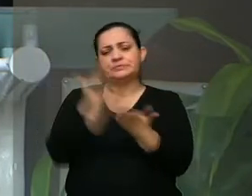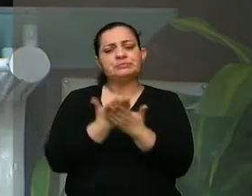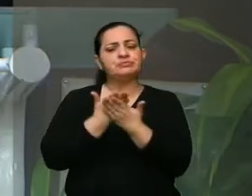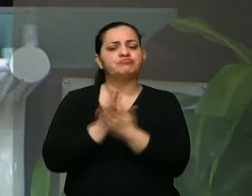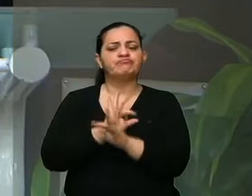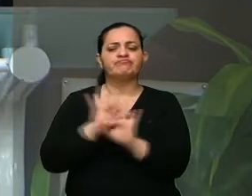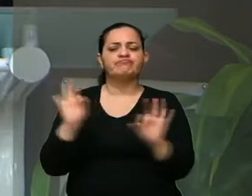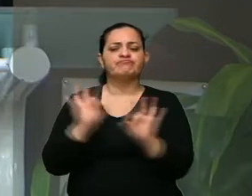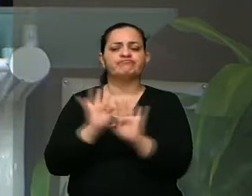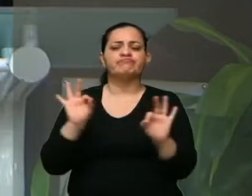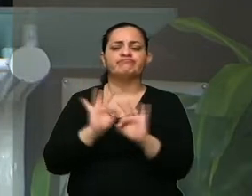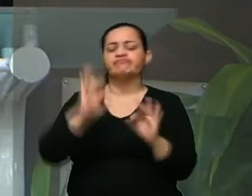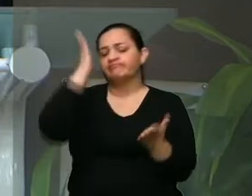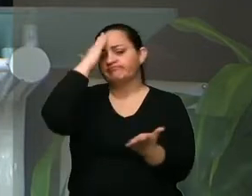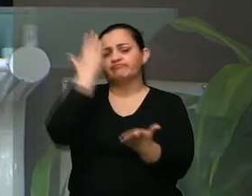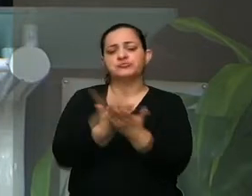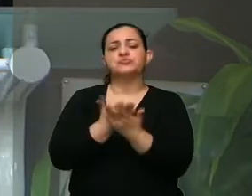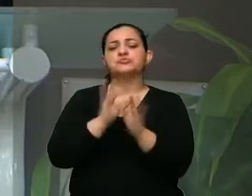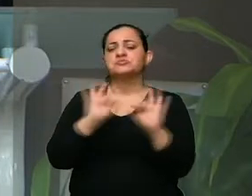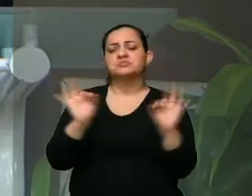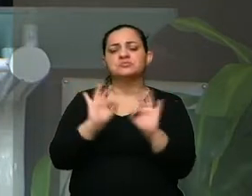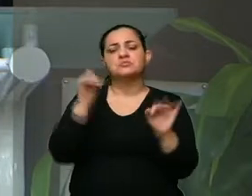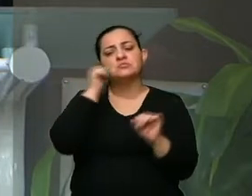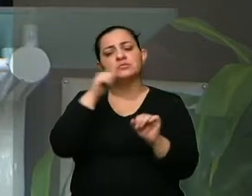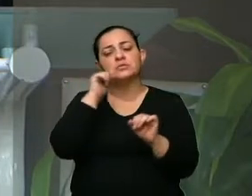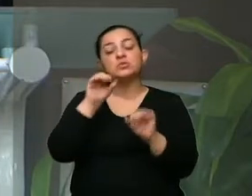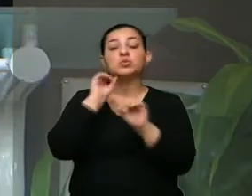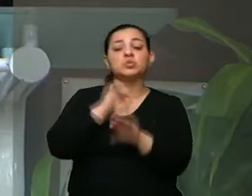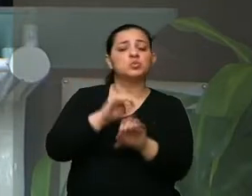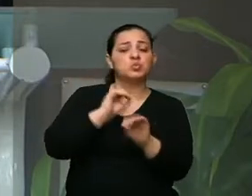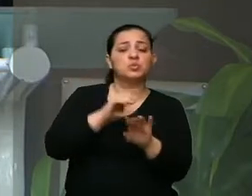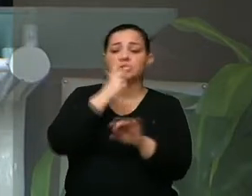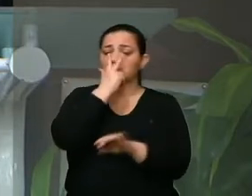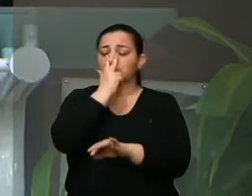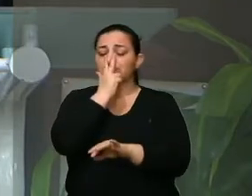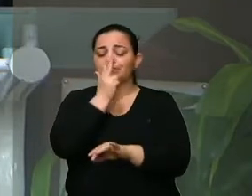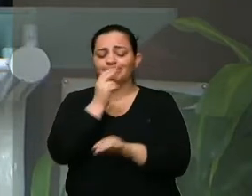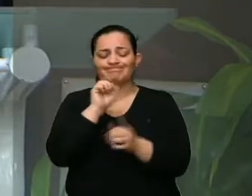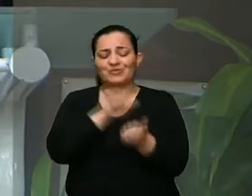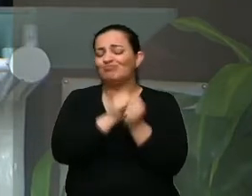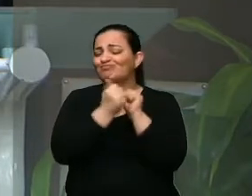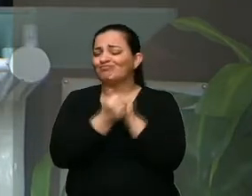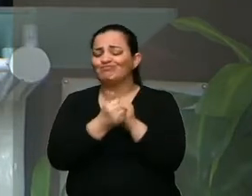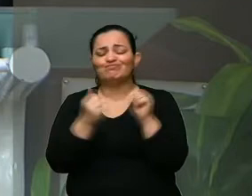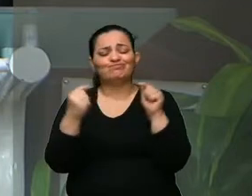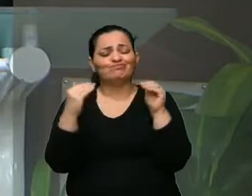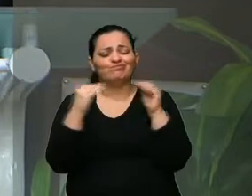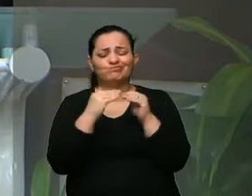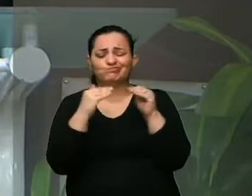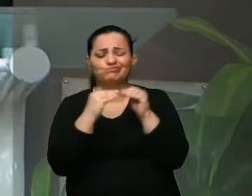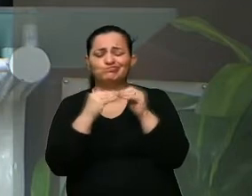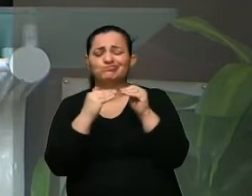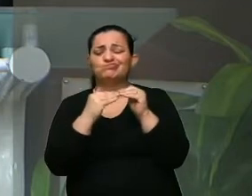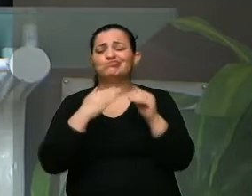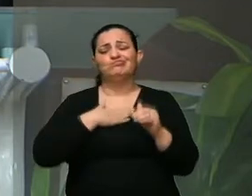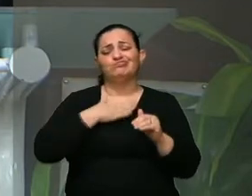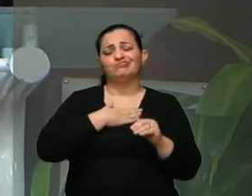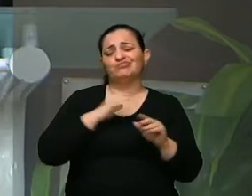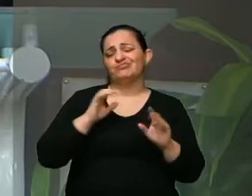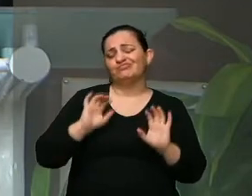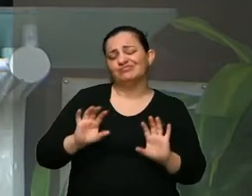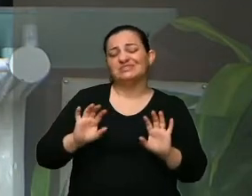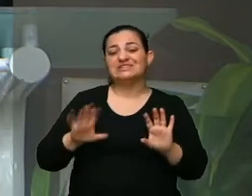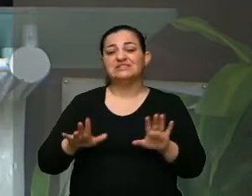elas não aquele ensinamento não se adaptava com a natureza delas há